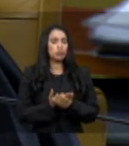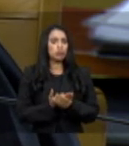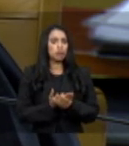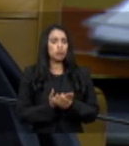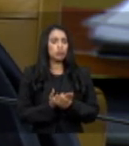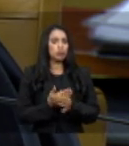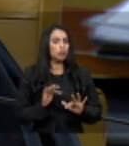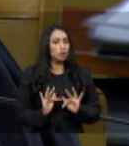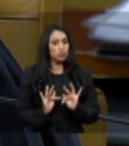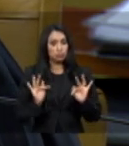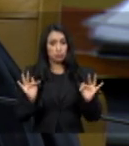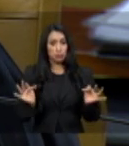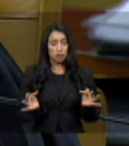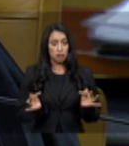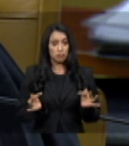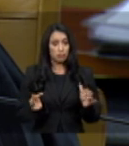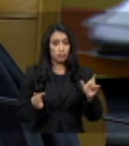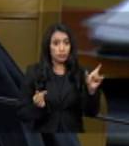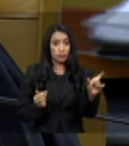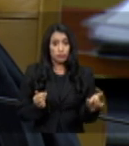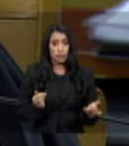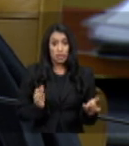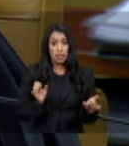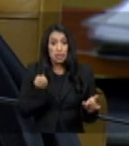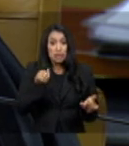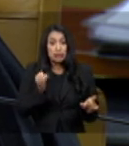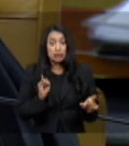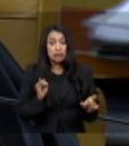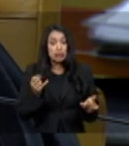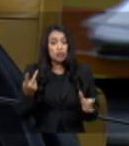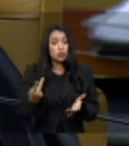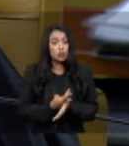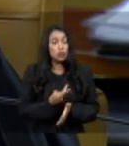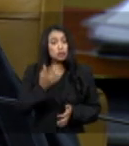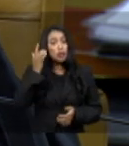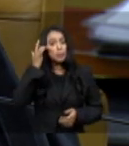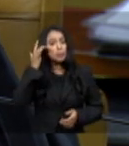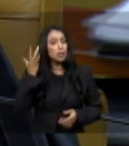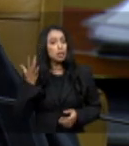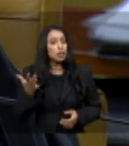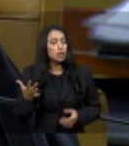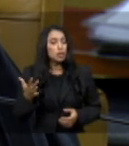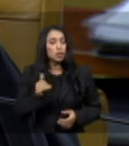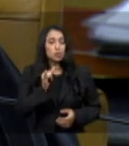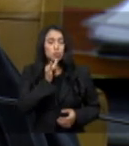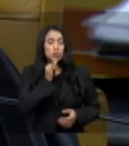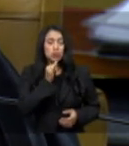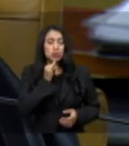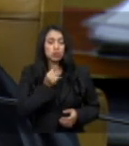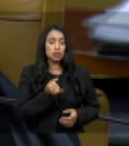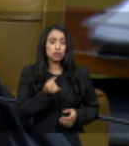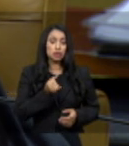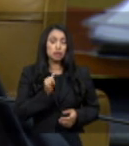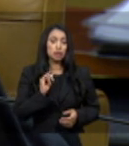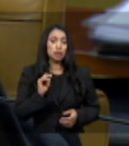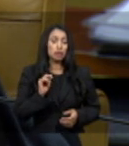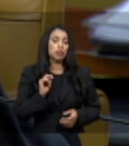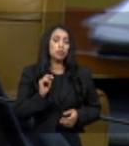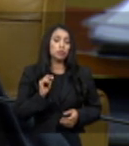subjetivo é se amanhã não consegui neste caso inteligível nós